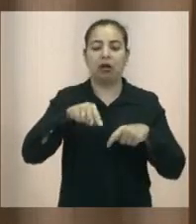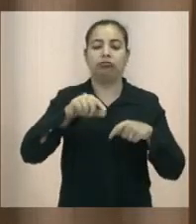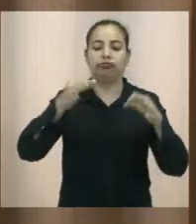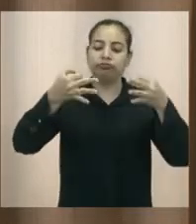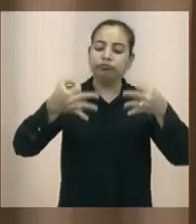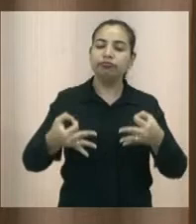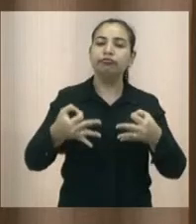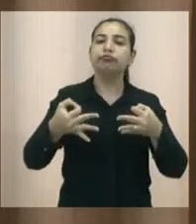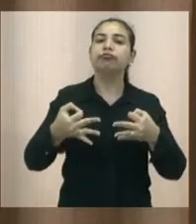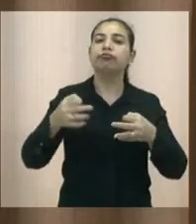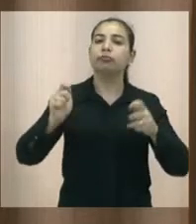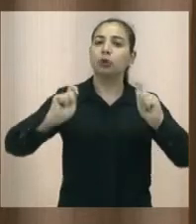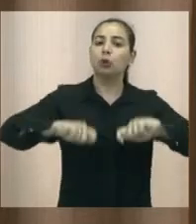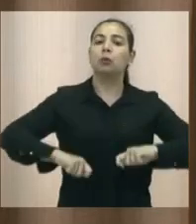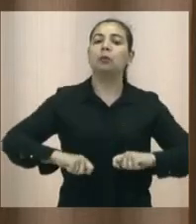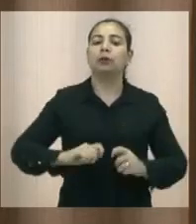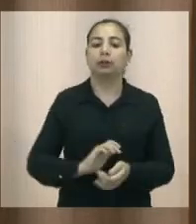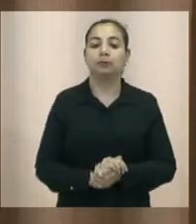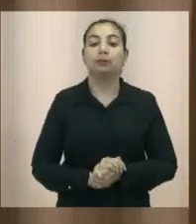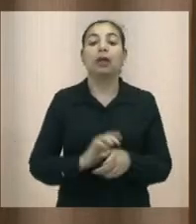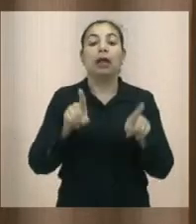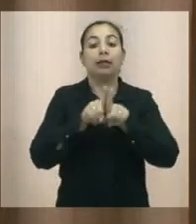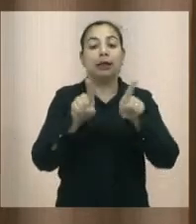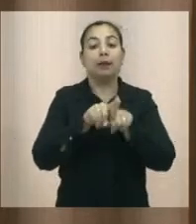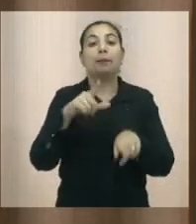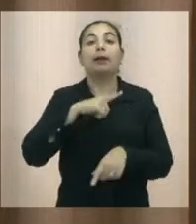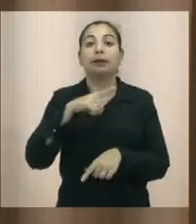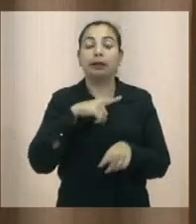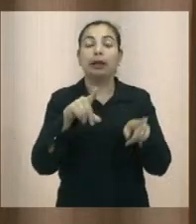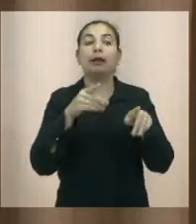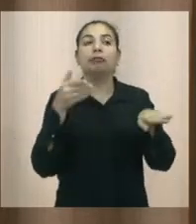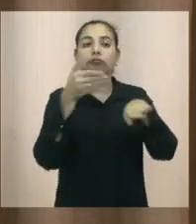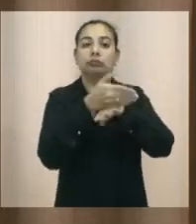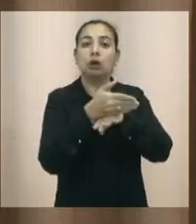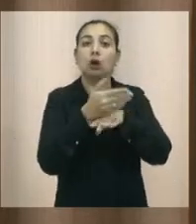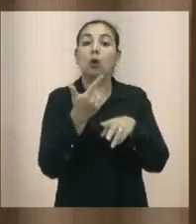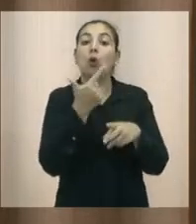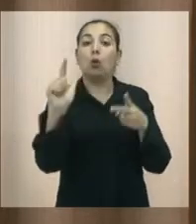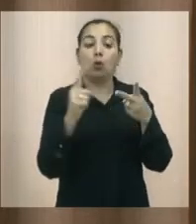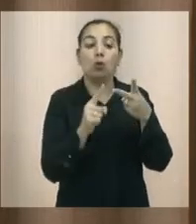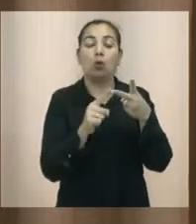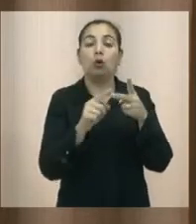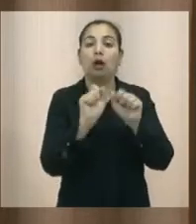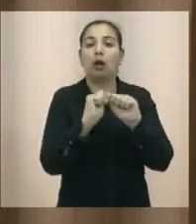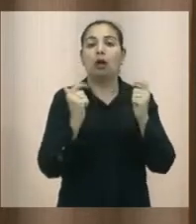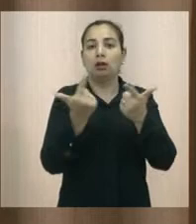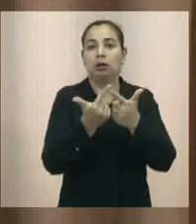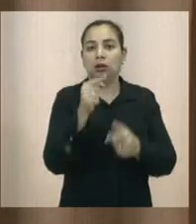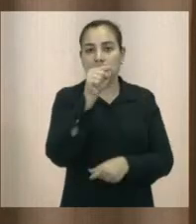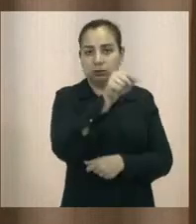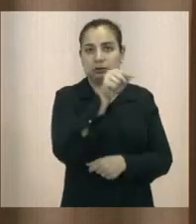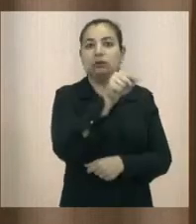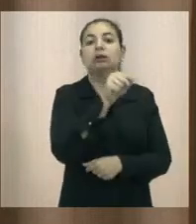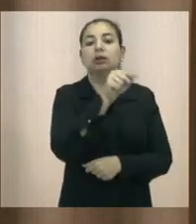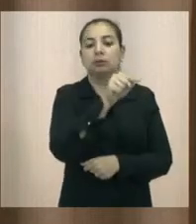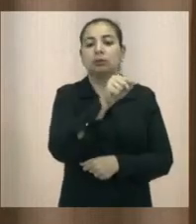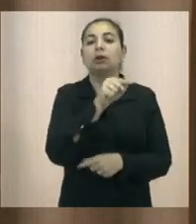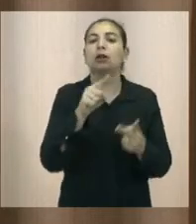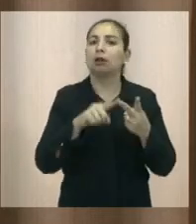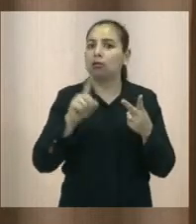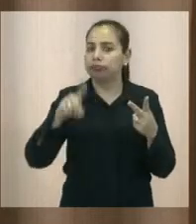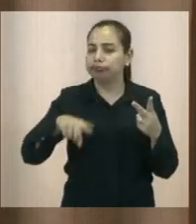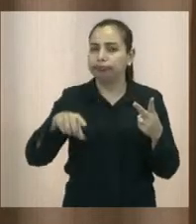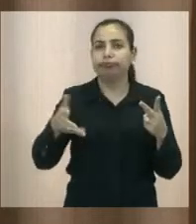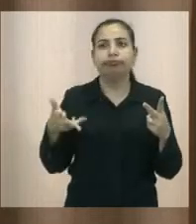tem uma outra fase, que é a sabatina na Assembleia Legislativa, né? Que é uma fase também riquíssima, que eu acho imprescindível